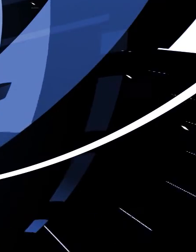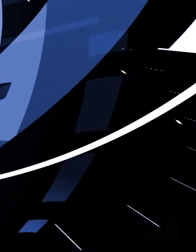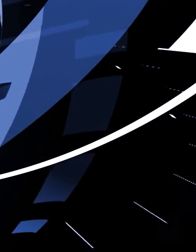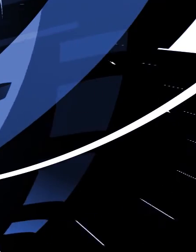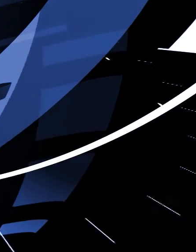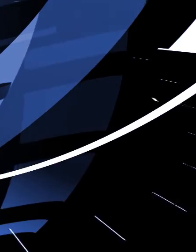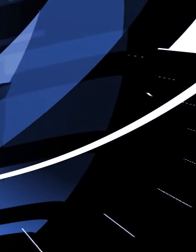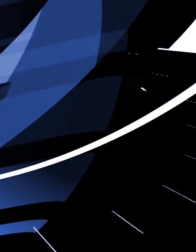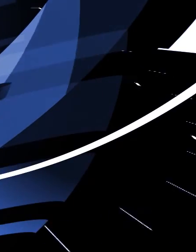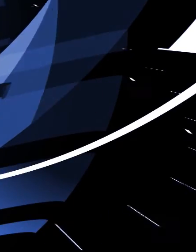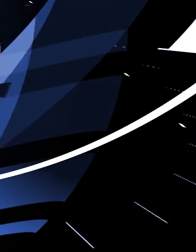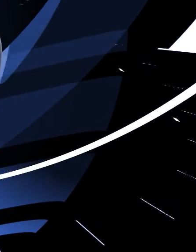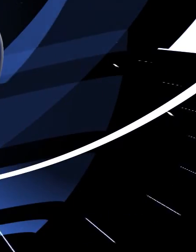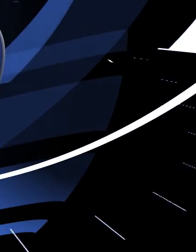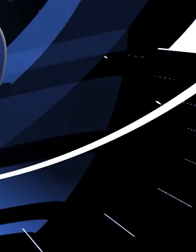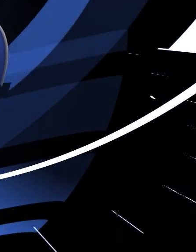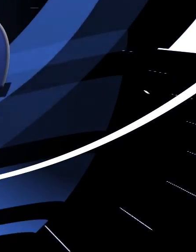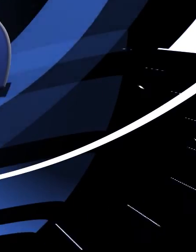Legenda Zanotto